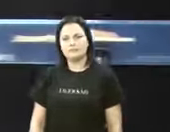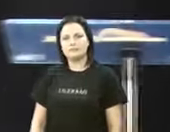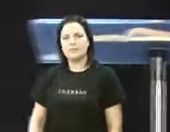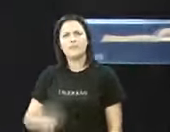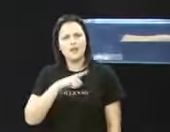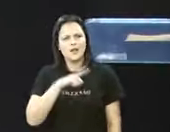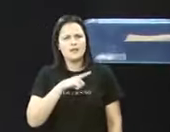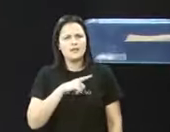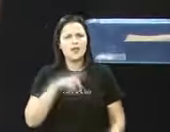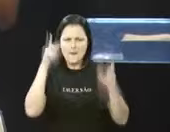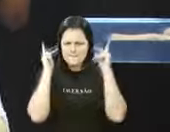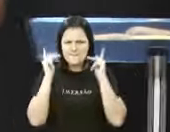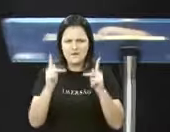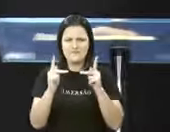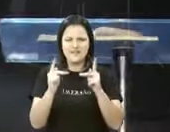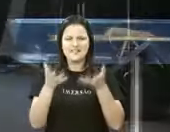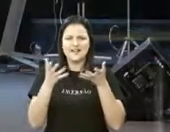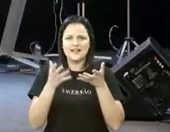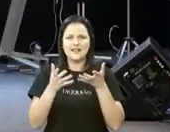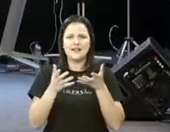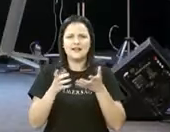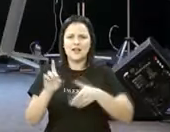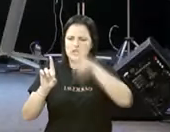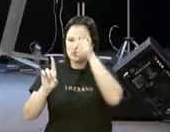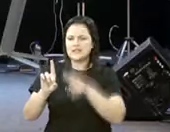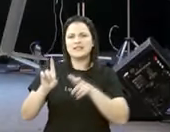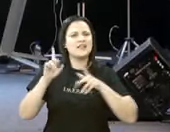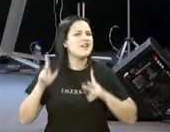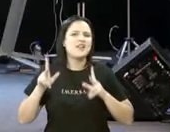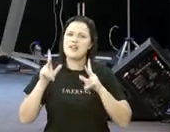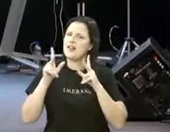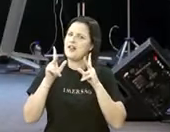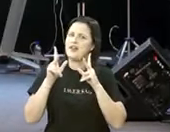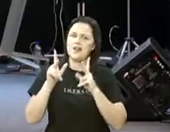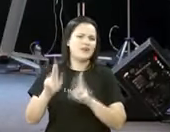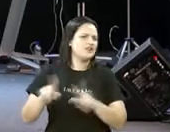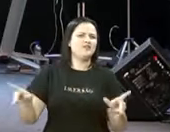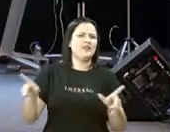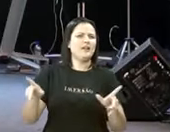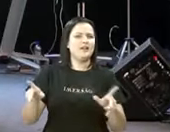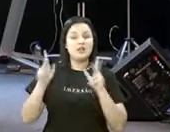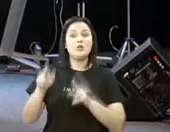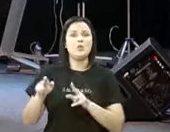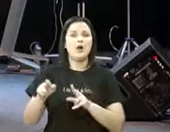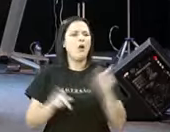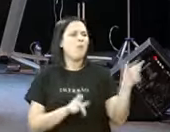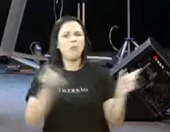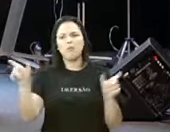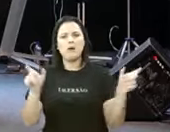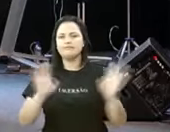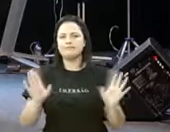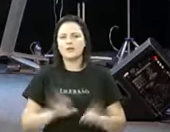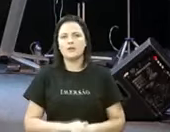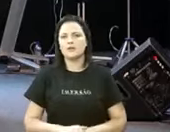Isaías sendo quem Deus o chamou para ser. É um chamado único, mas no